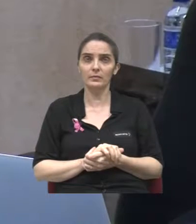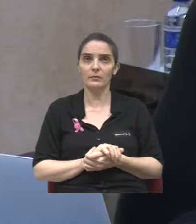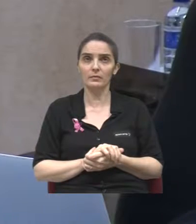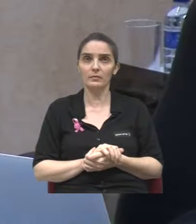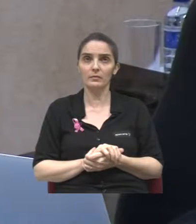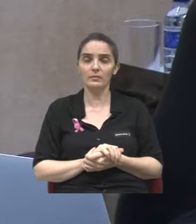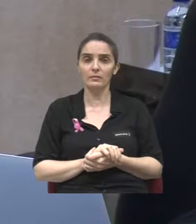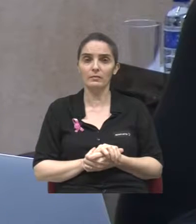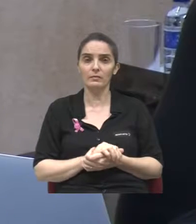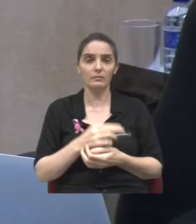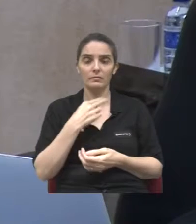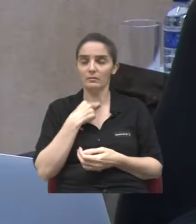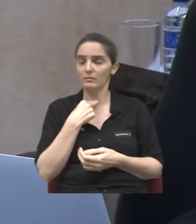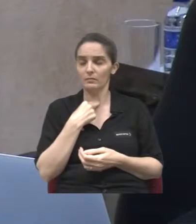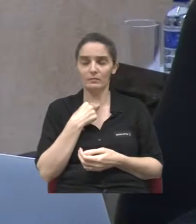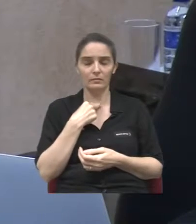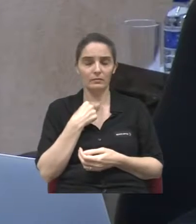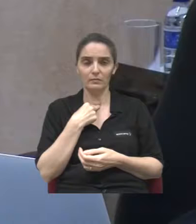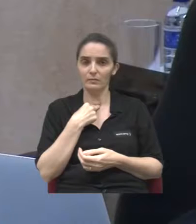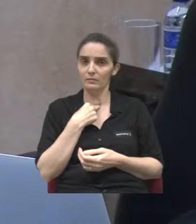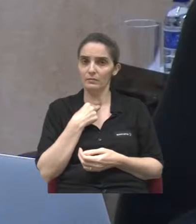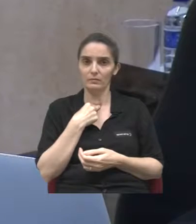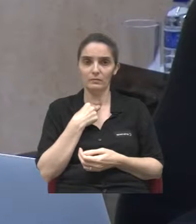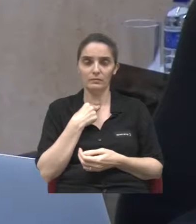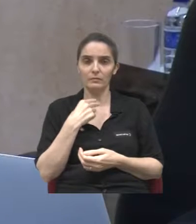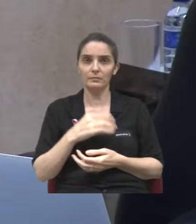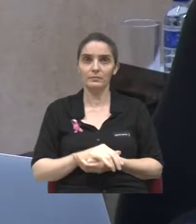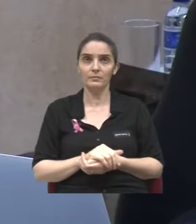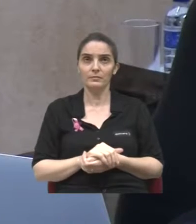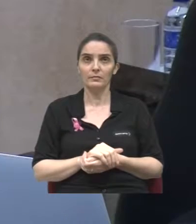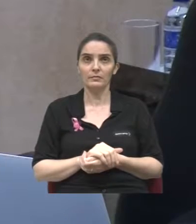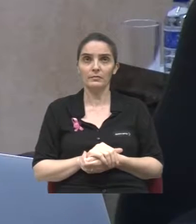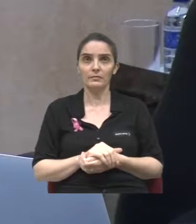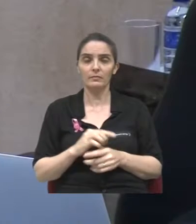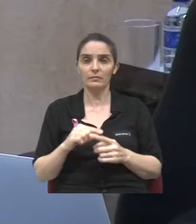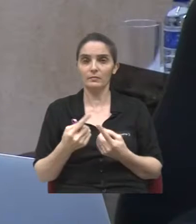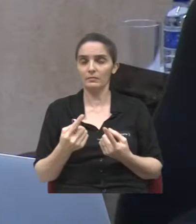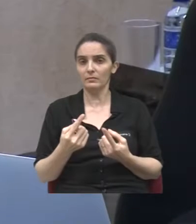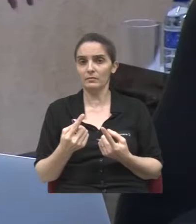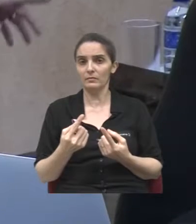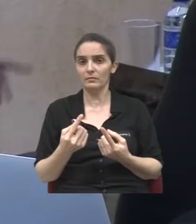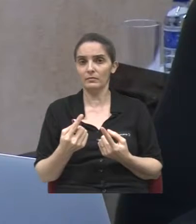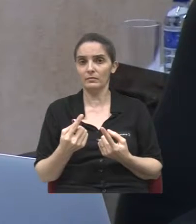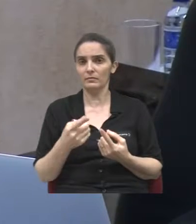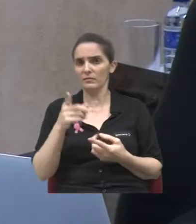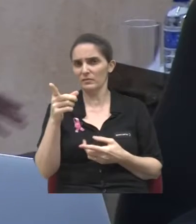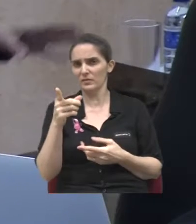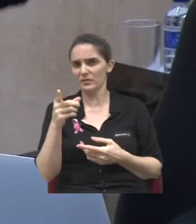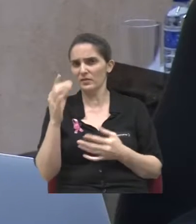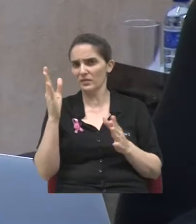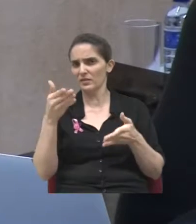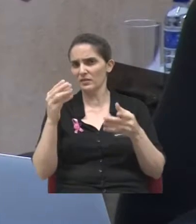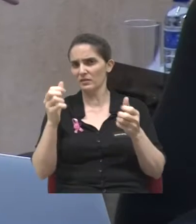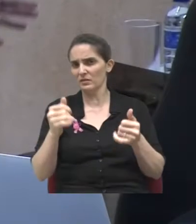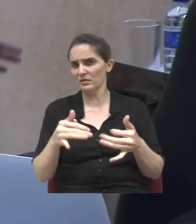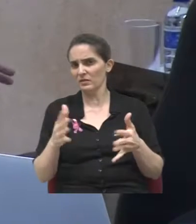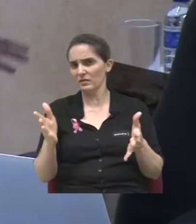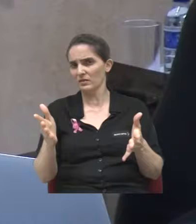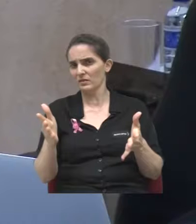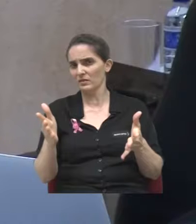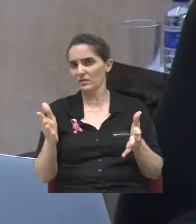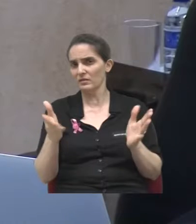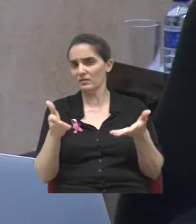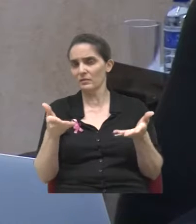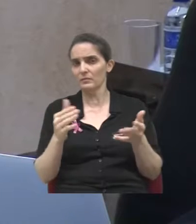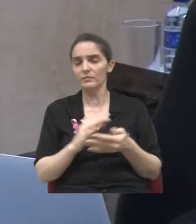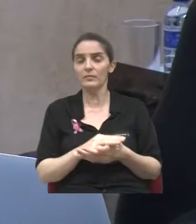Não pode. Mas eu acho que o vereador ainda não justificou. Justificou? Já justificou? Mas, olha, vereador